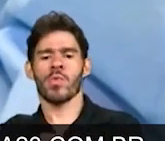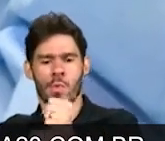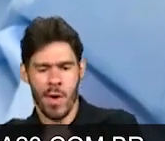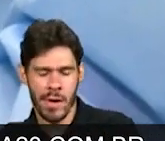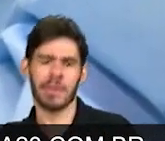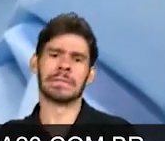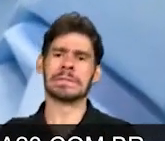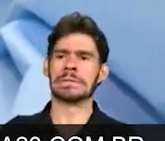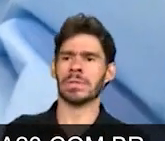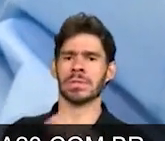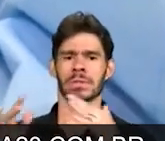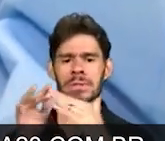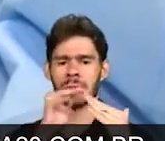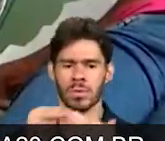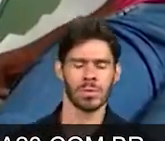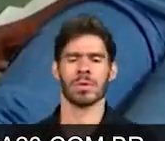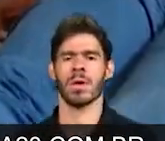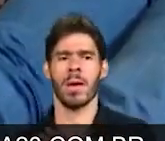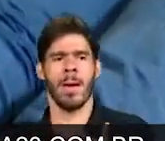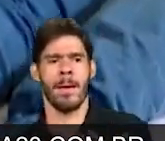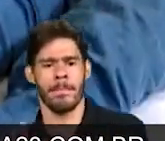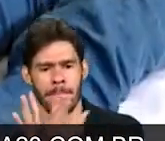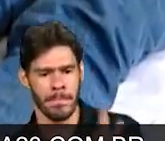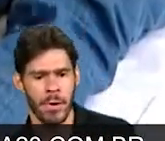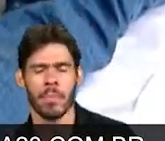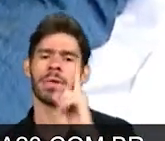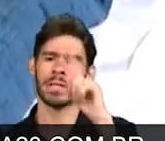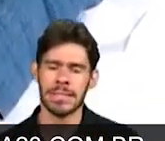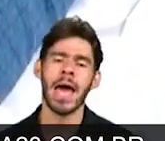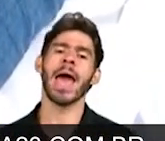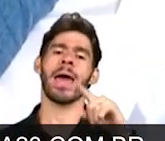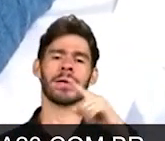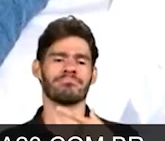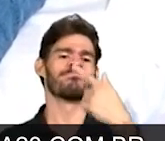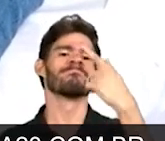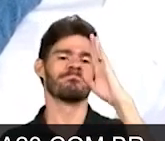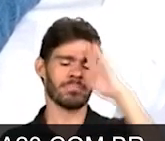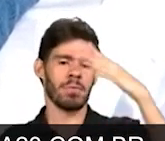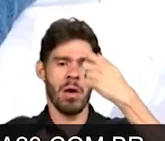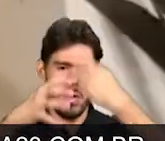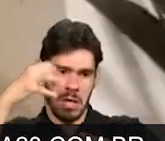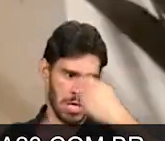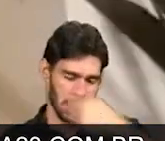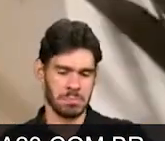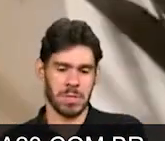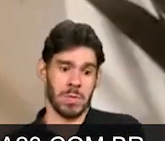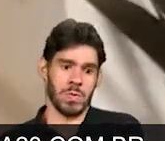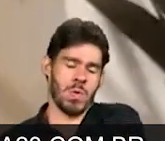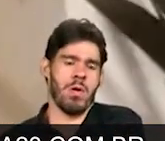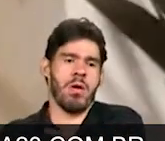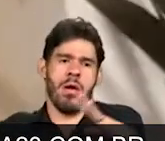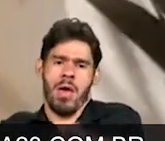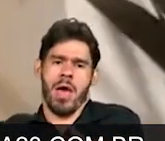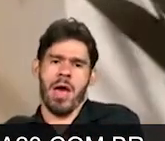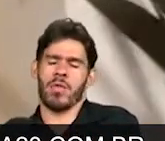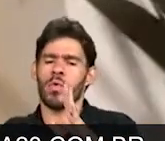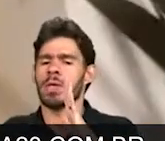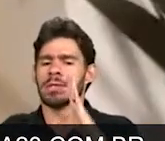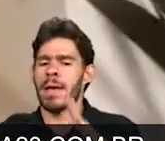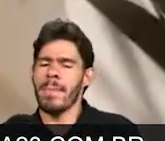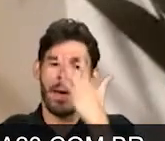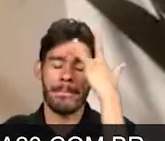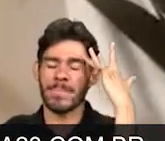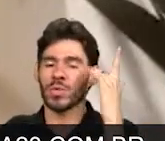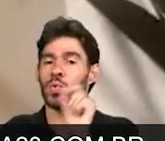de moradia e baixa renda estão entre os fatores que explicam esse cenário. É uma doença que acomete mais